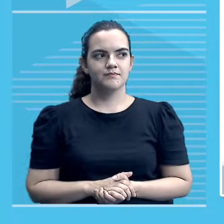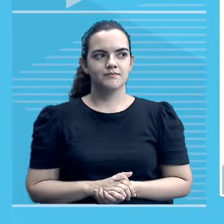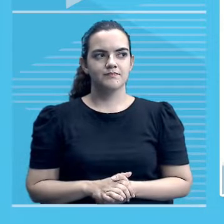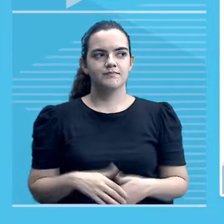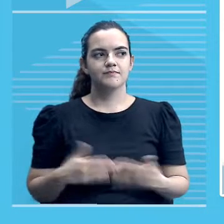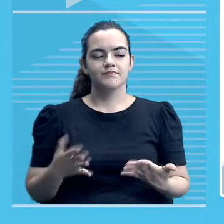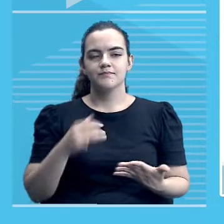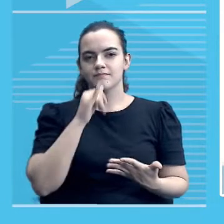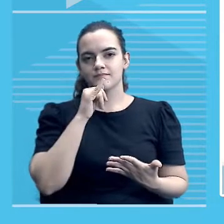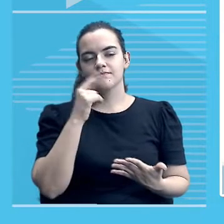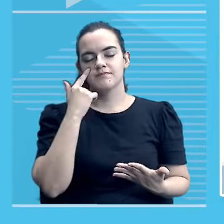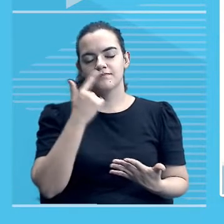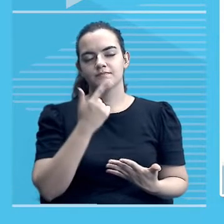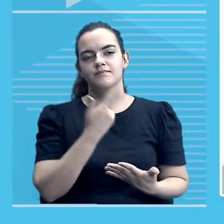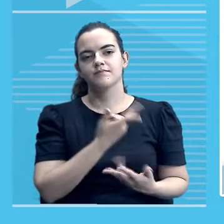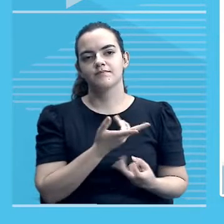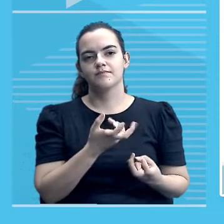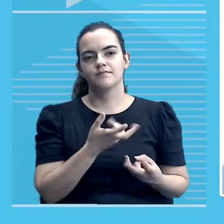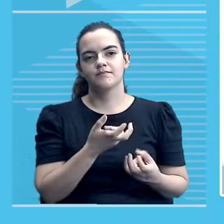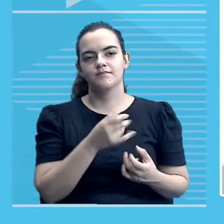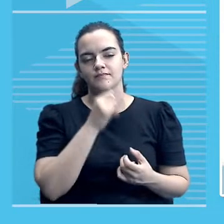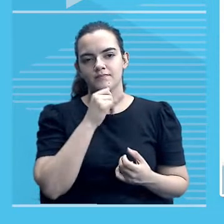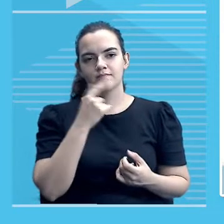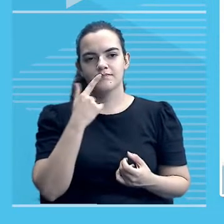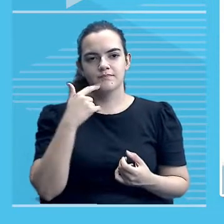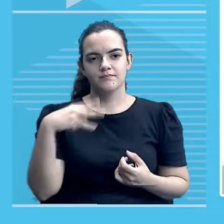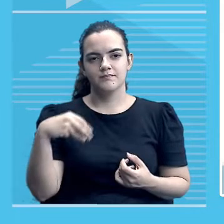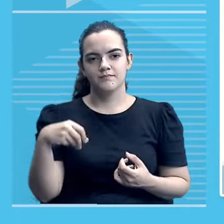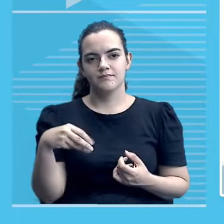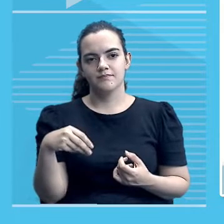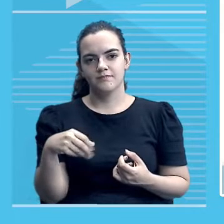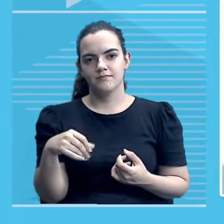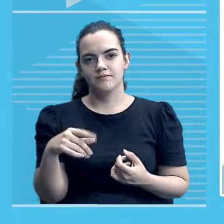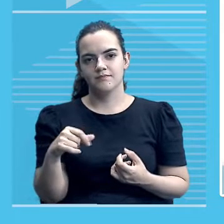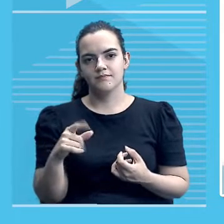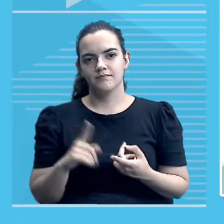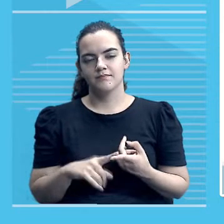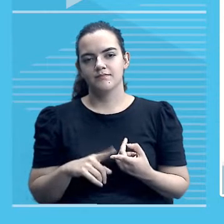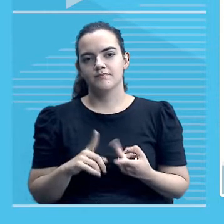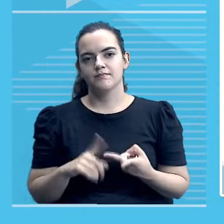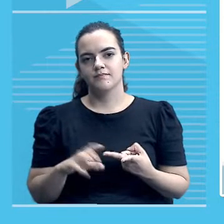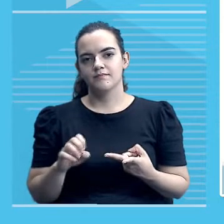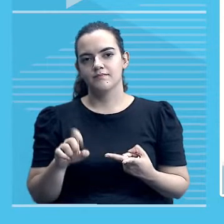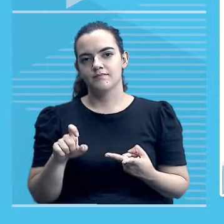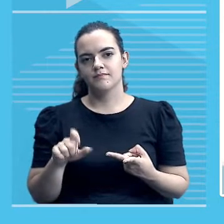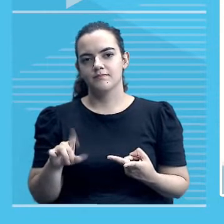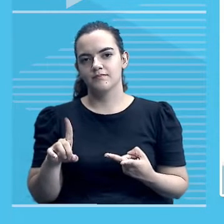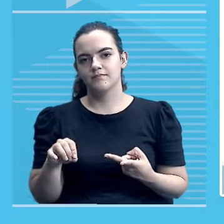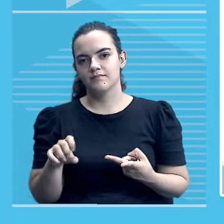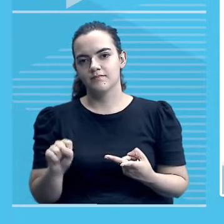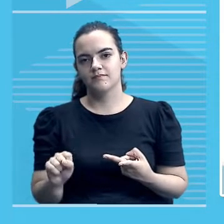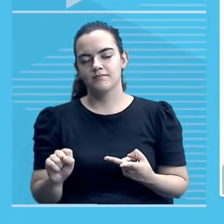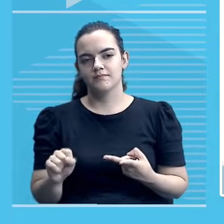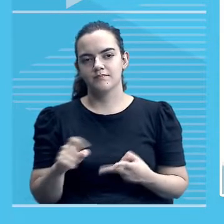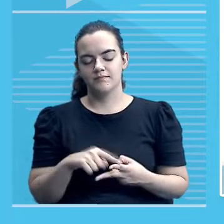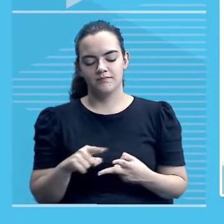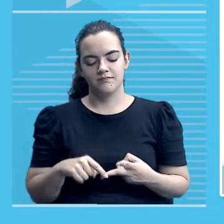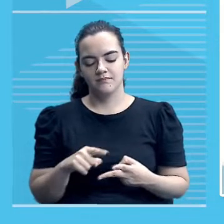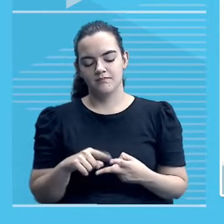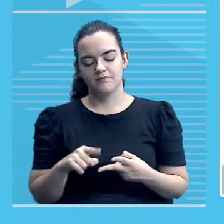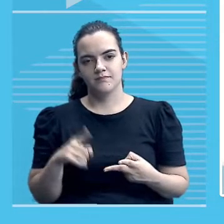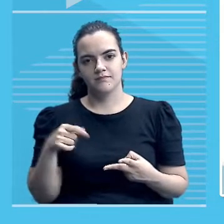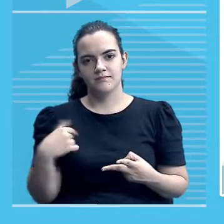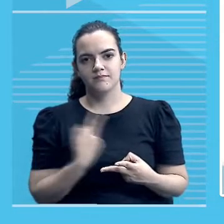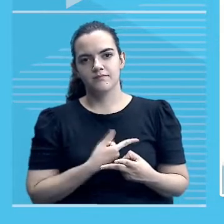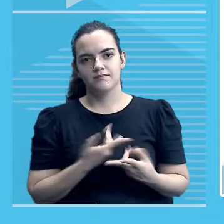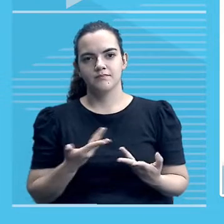mineração, especificamente falando sobre sais e óxidos. Sais e óxido. Qual o objetivo? Nós